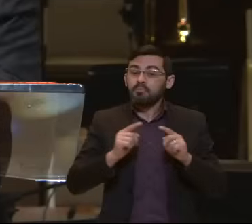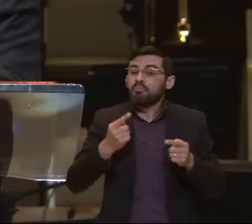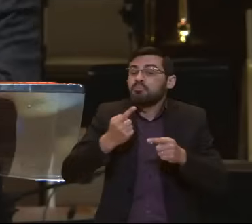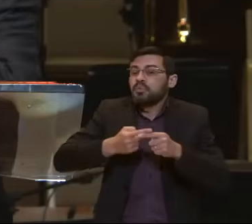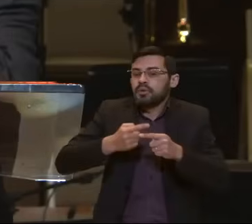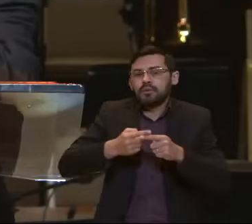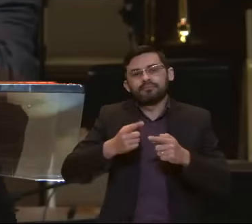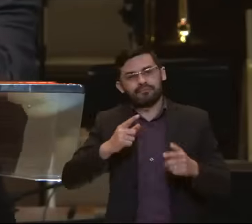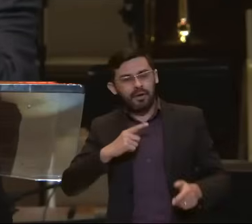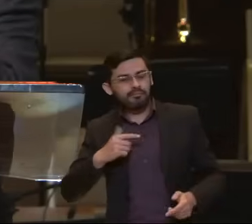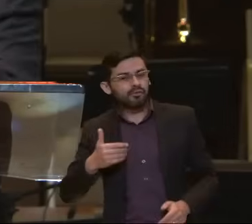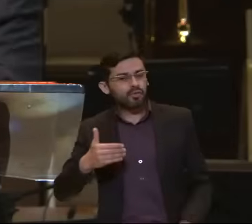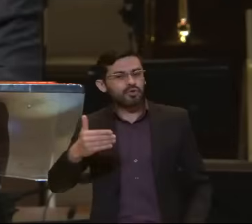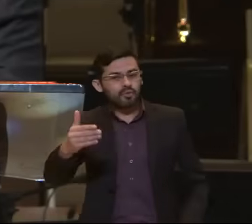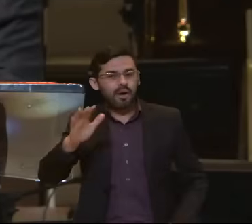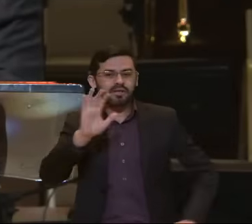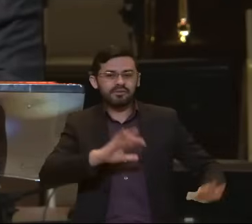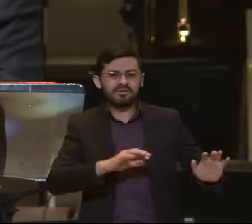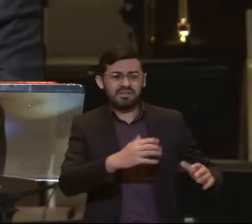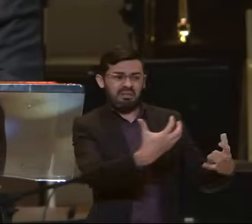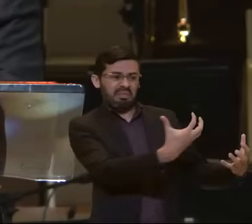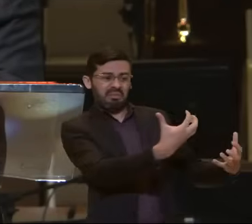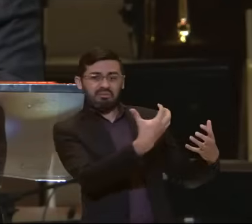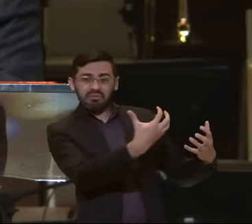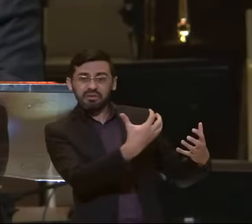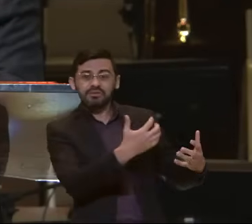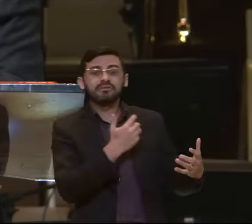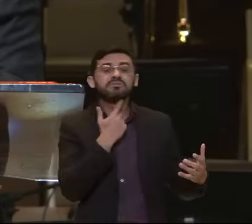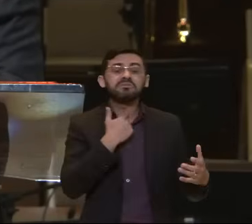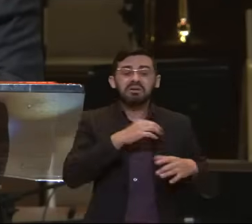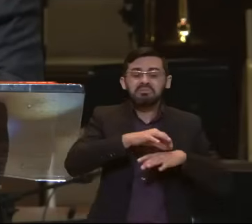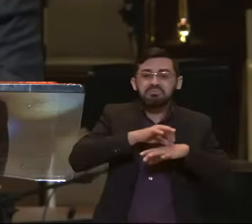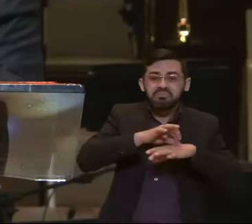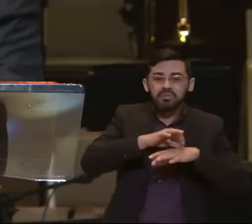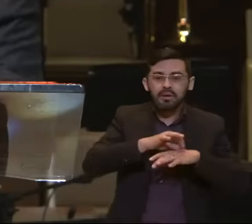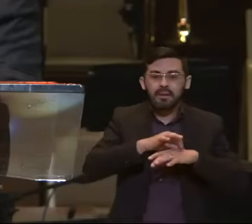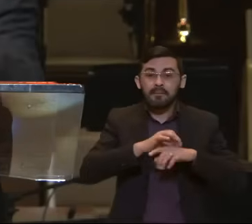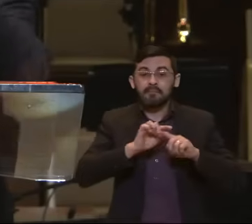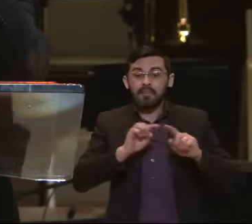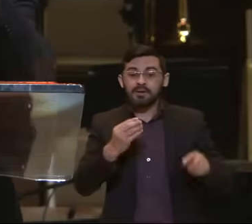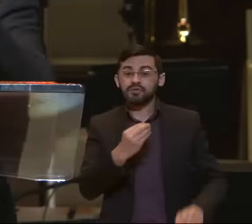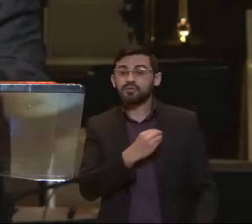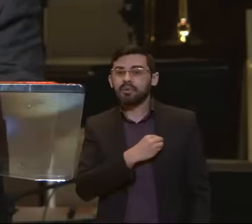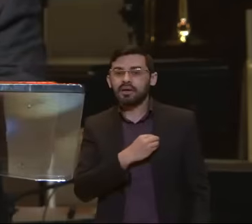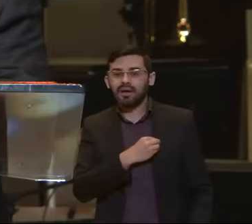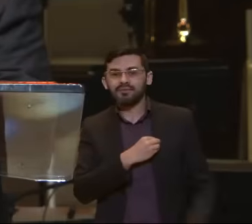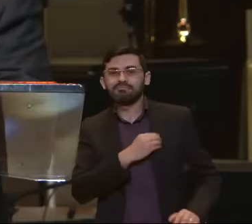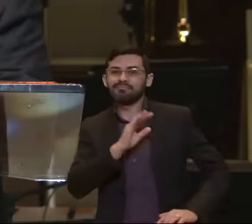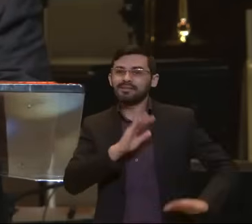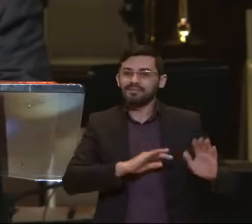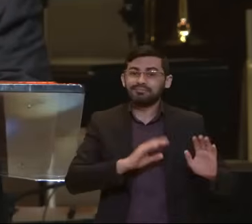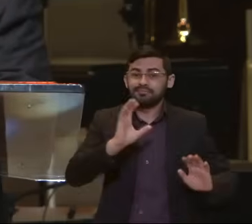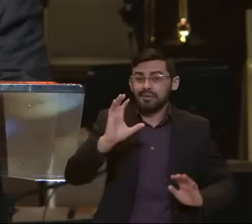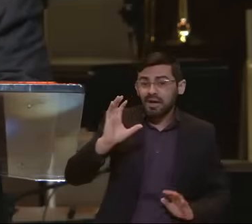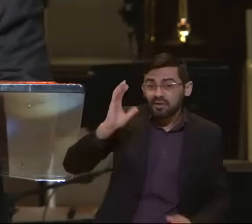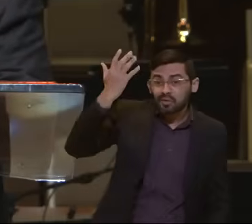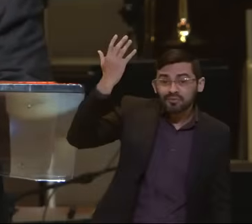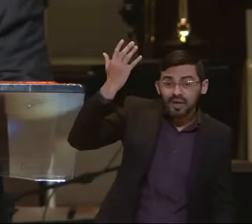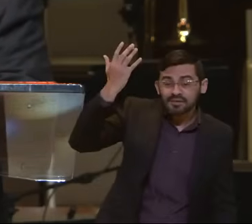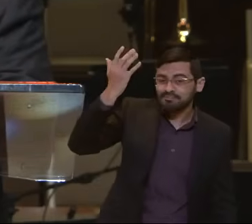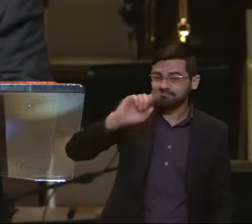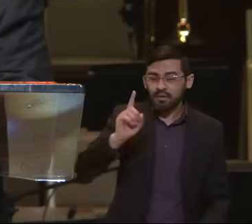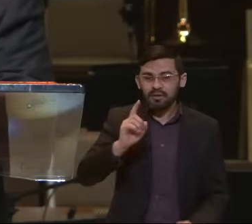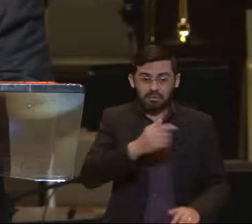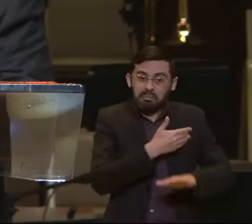você vai continuar tendo as suas tentações, mas o pecado vai ser um acidente na sua vida e não um meio